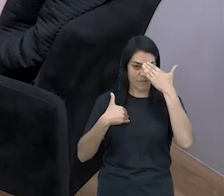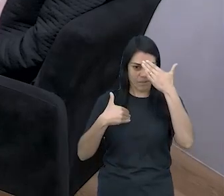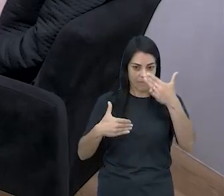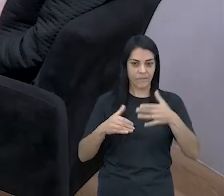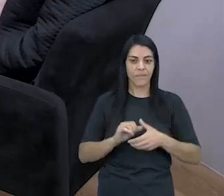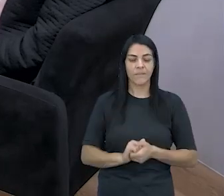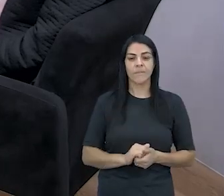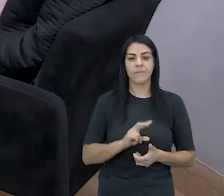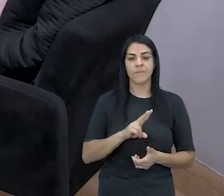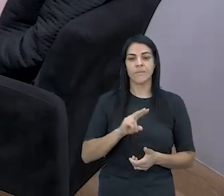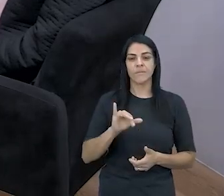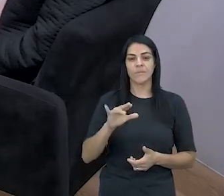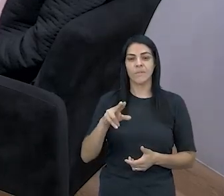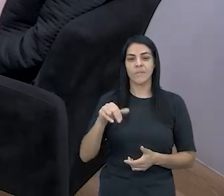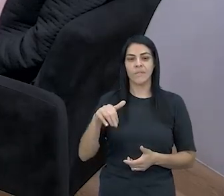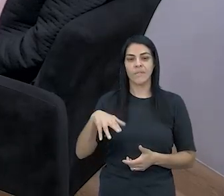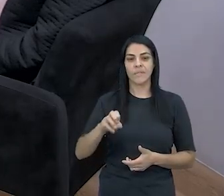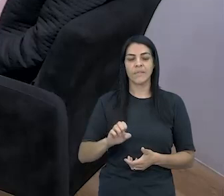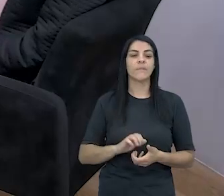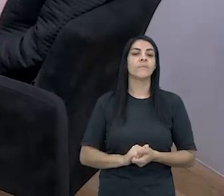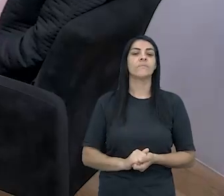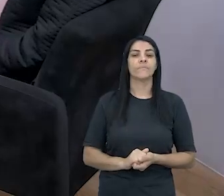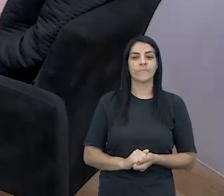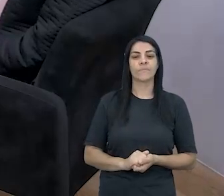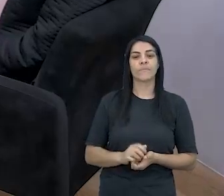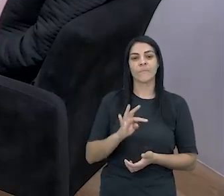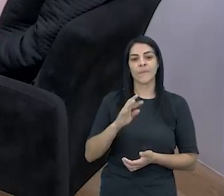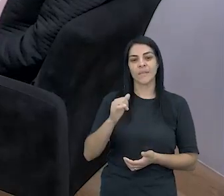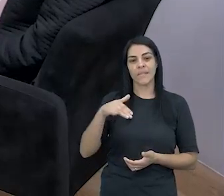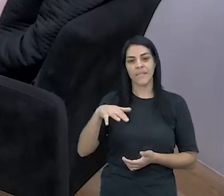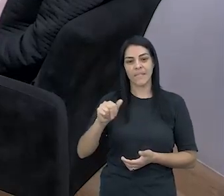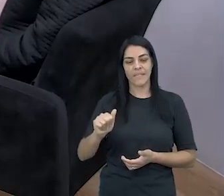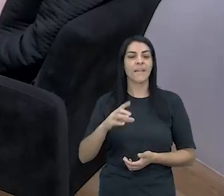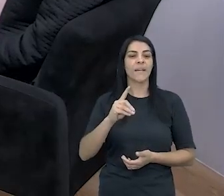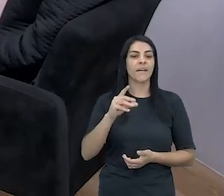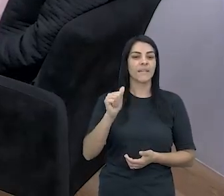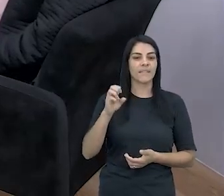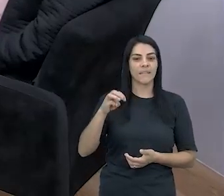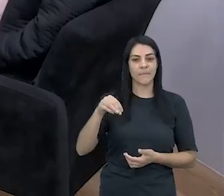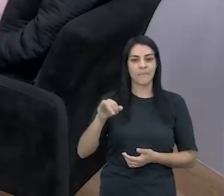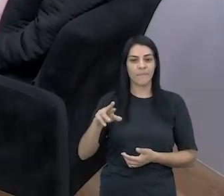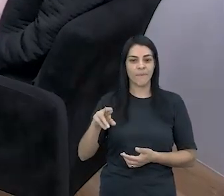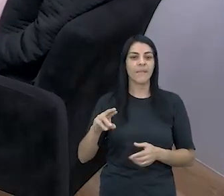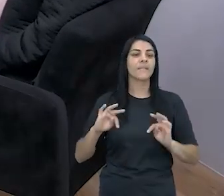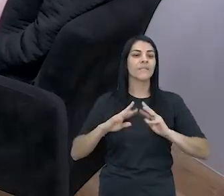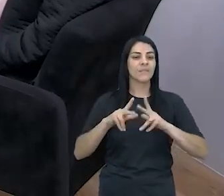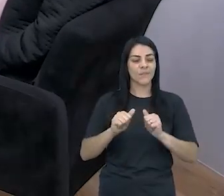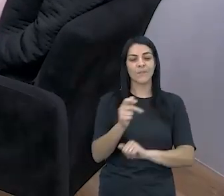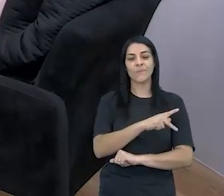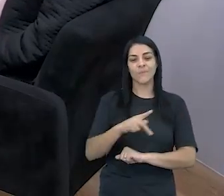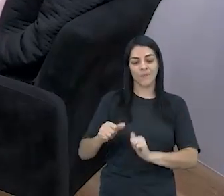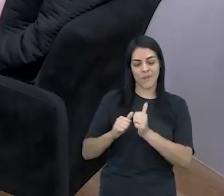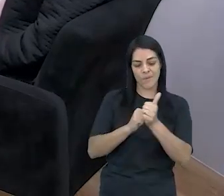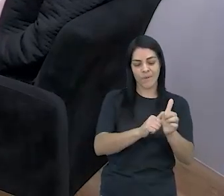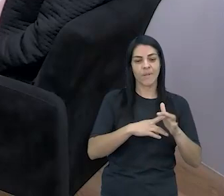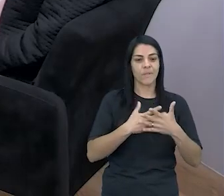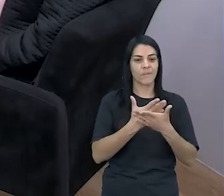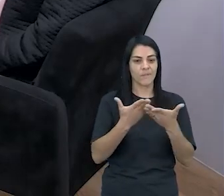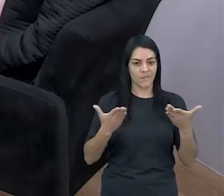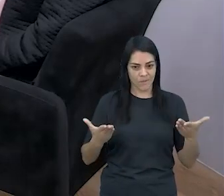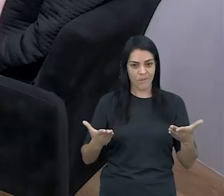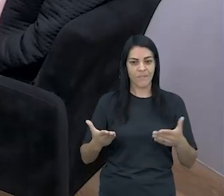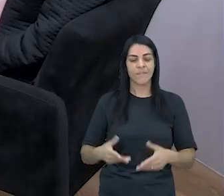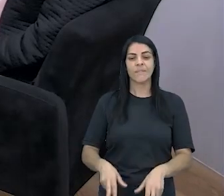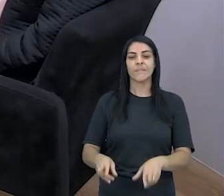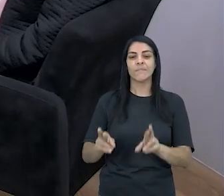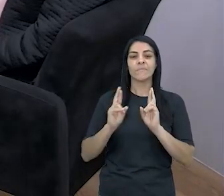a Vivi, Tânia, Ademir. Obrigada. Muito obrigado Nossa, aí a nós que todos os agradecemos. professores Nós que que estão agradecemos. acompanhando, desejando aí